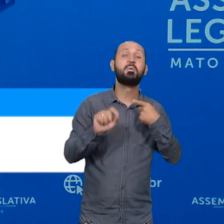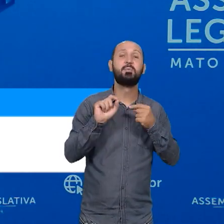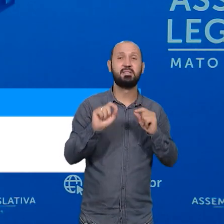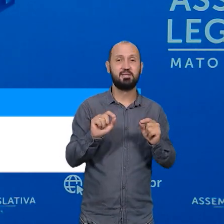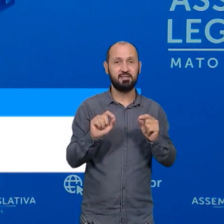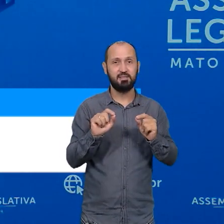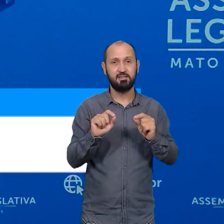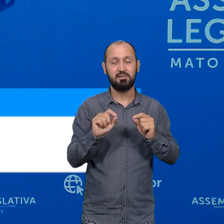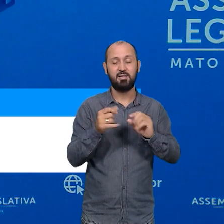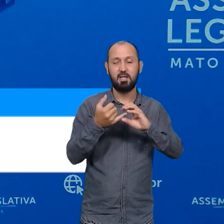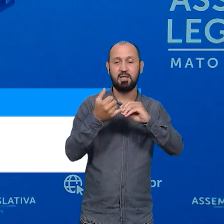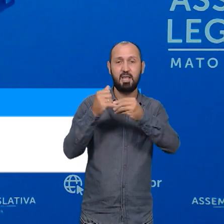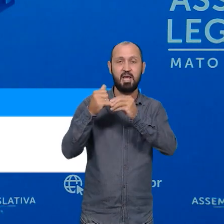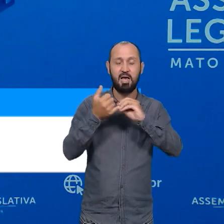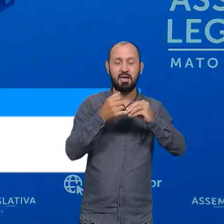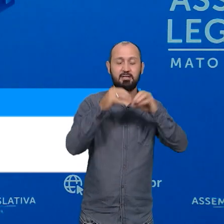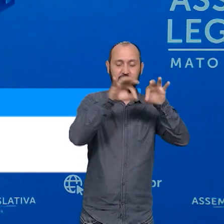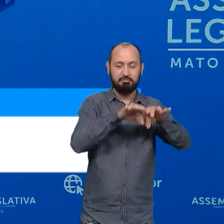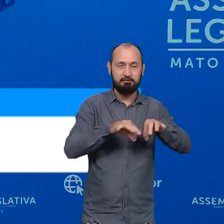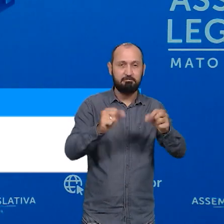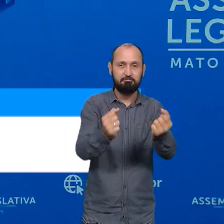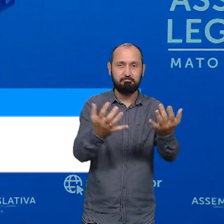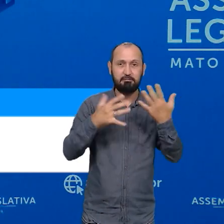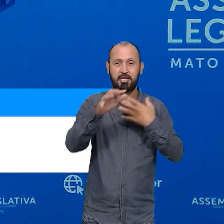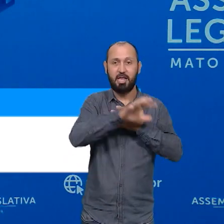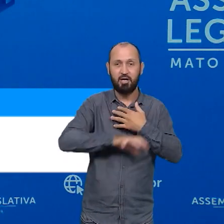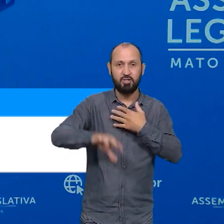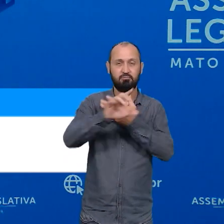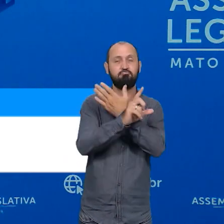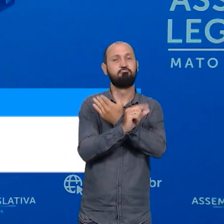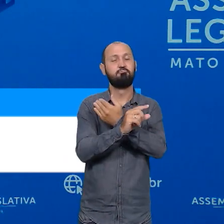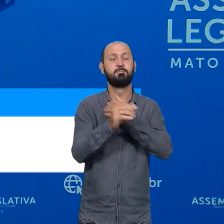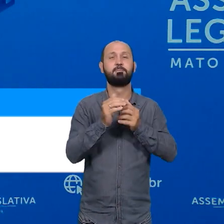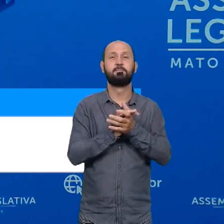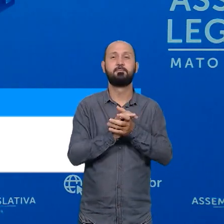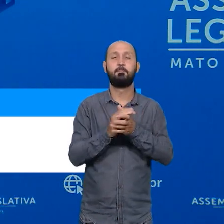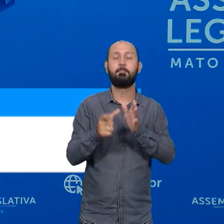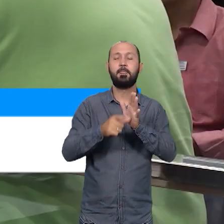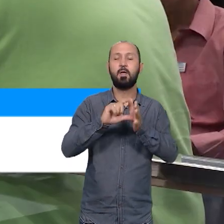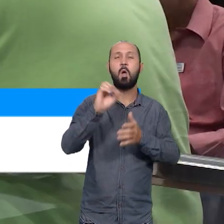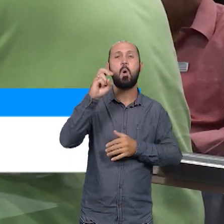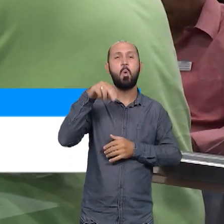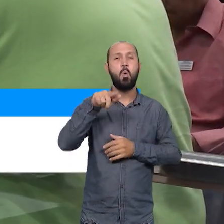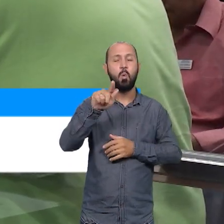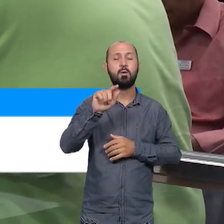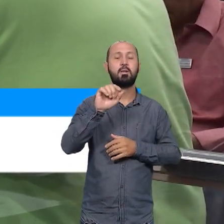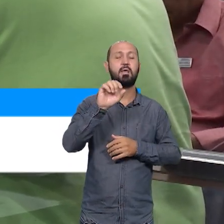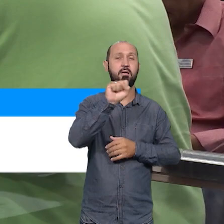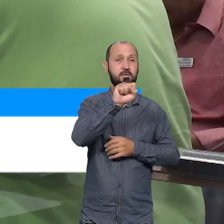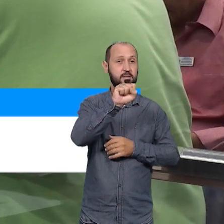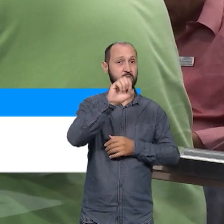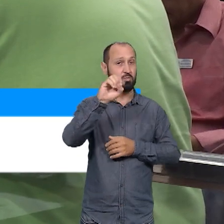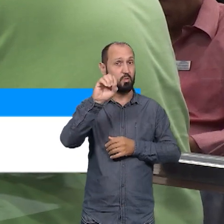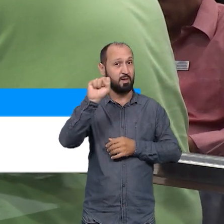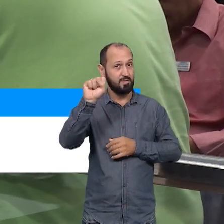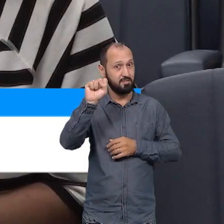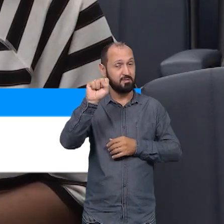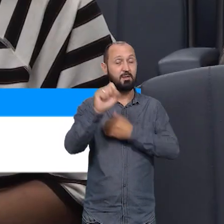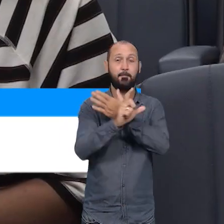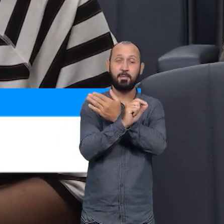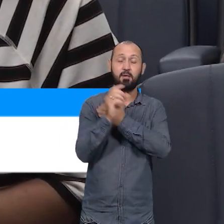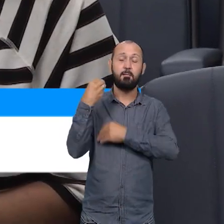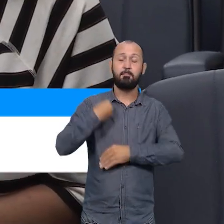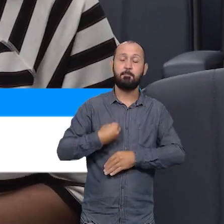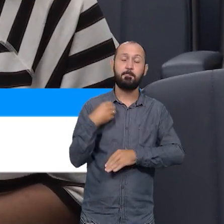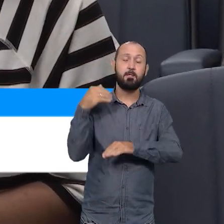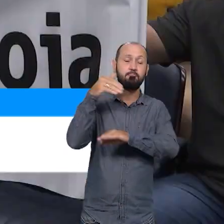da proibição da monocultura da soja na região pantaneira. Antes da ONG SOS Pantanal e da